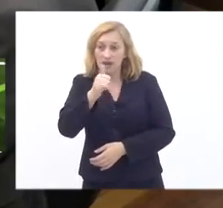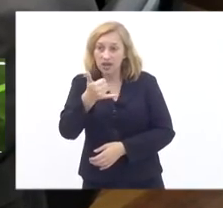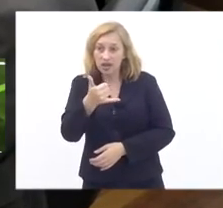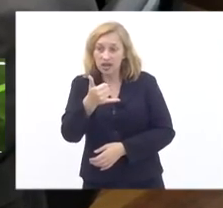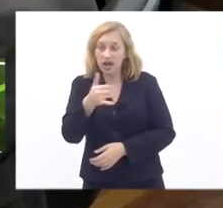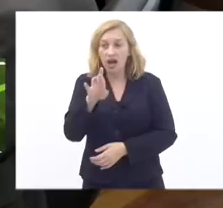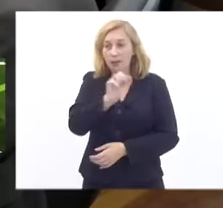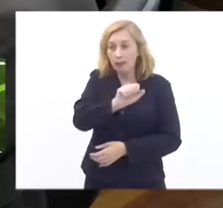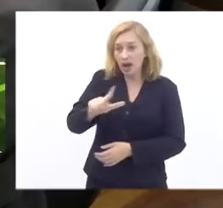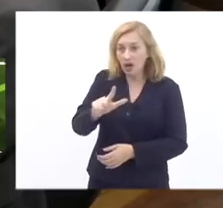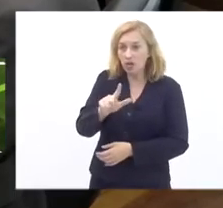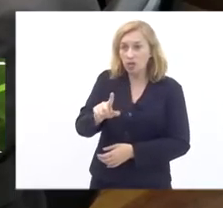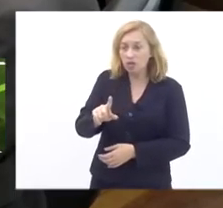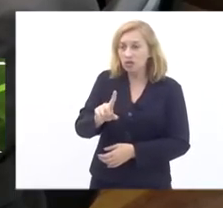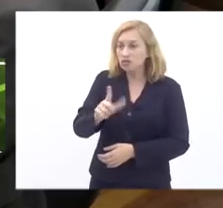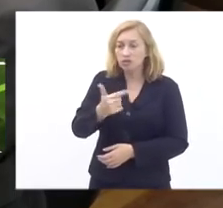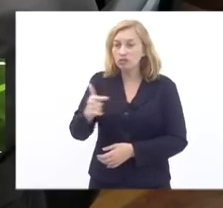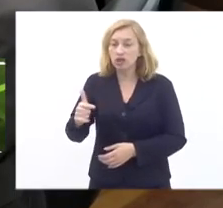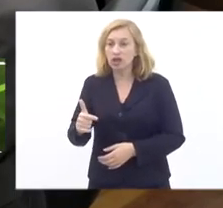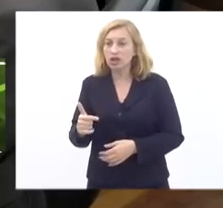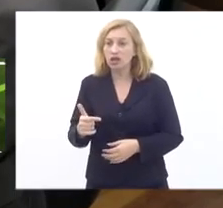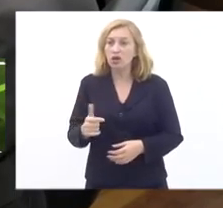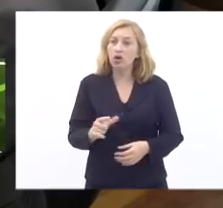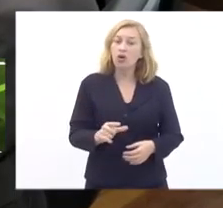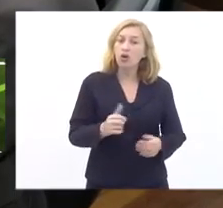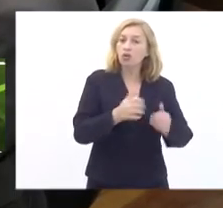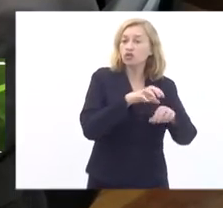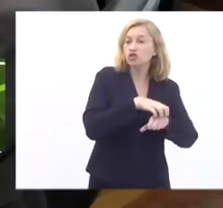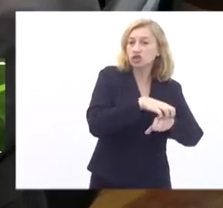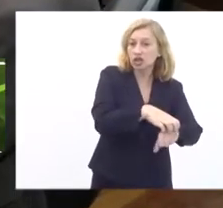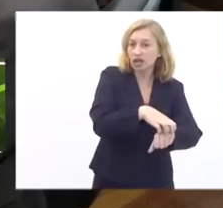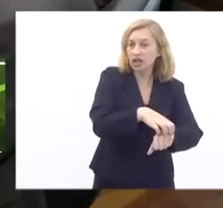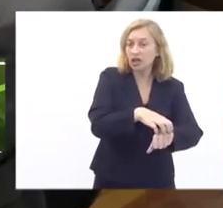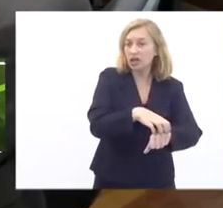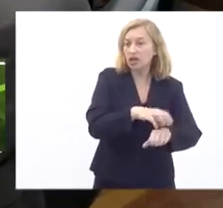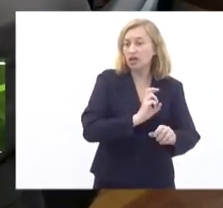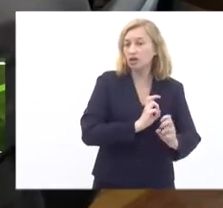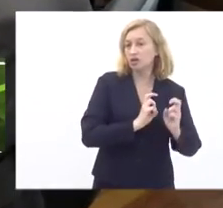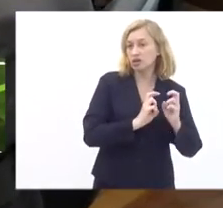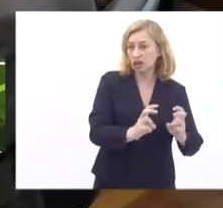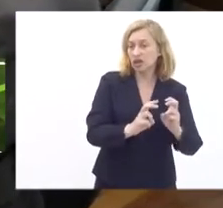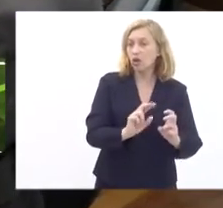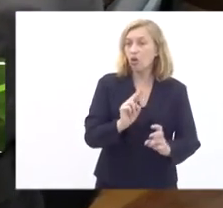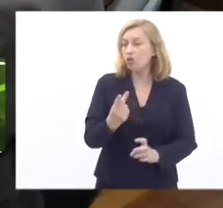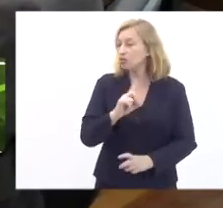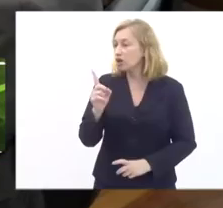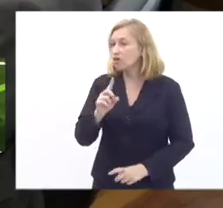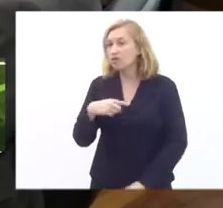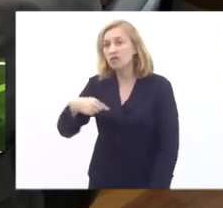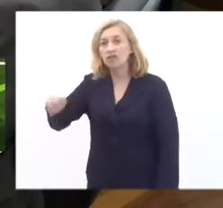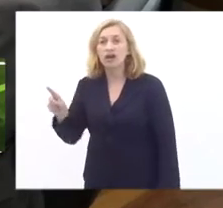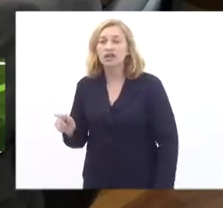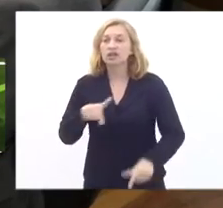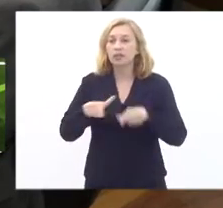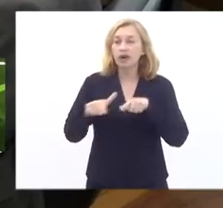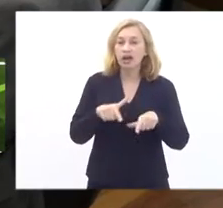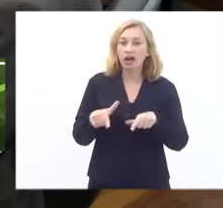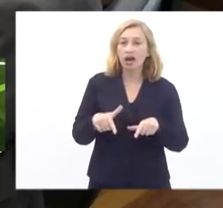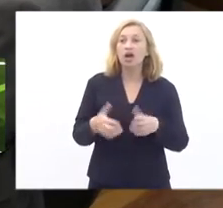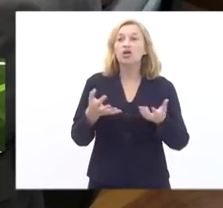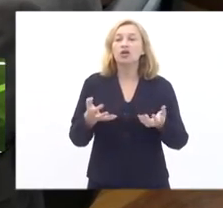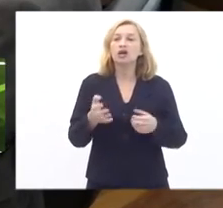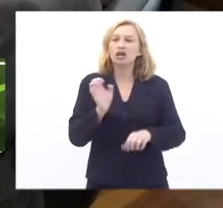que é a Baixada Fluminense, não tem outra alternativa. Ou ela pega o trem ou ela não vai trabalhar. Então, Então, eu estou tentando entender, até porque, de alguma forma, acho que o